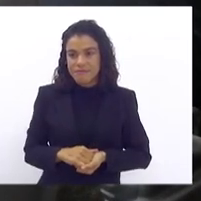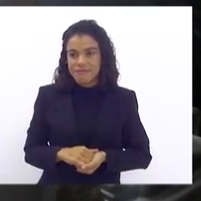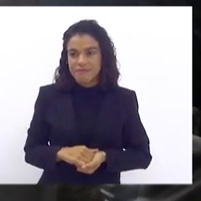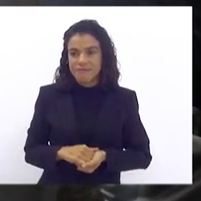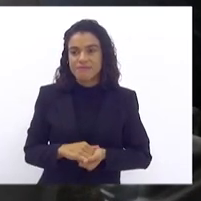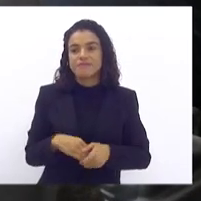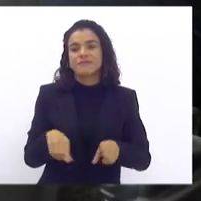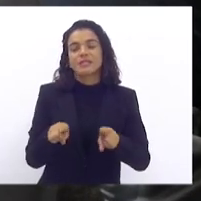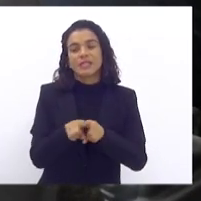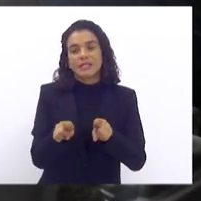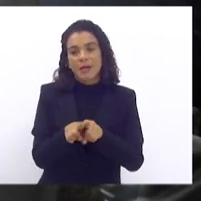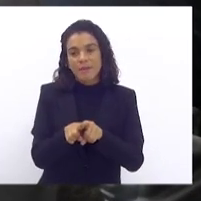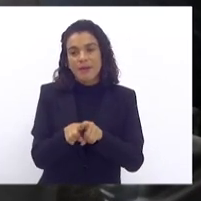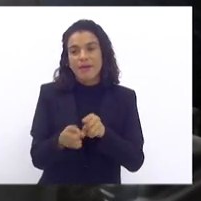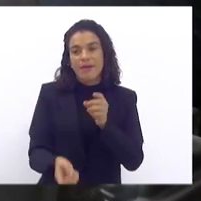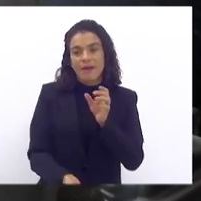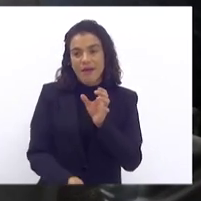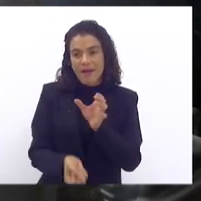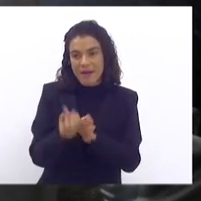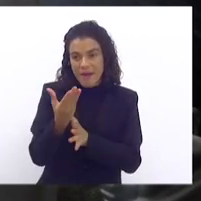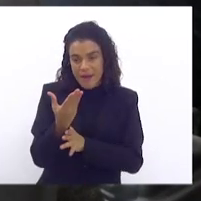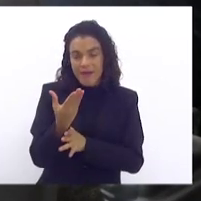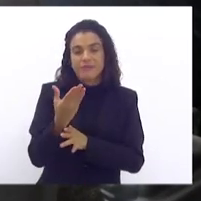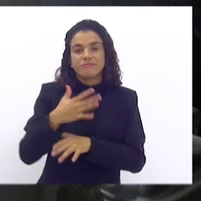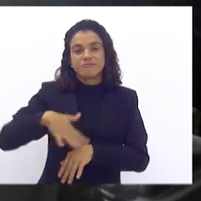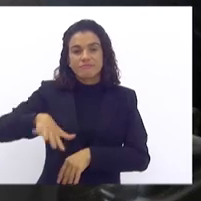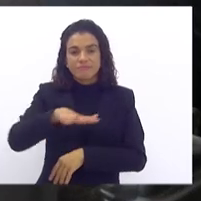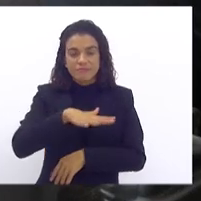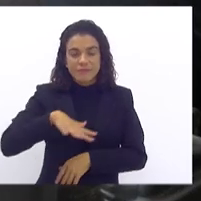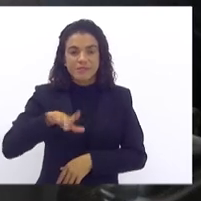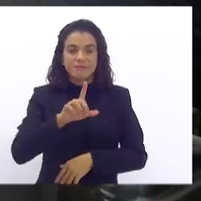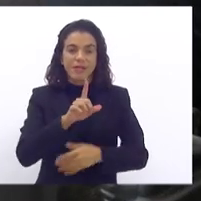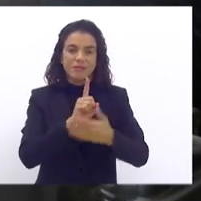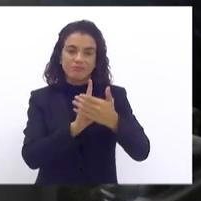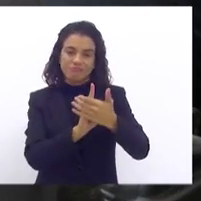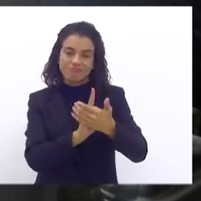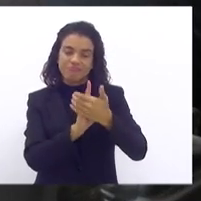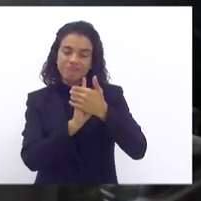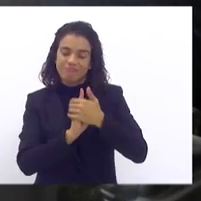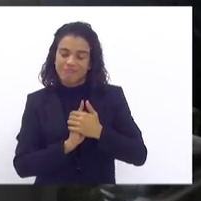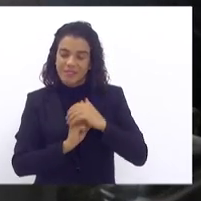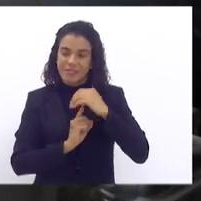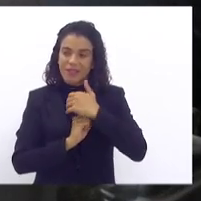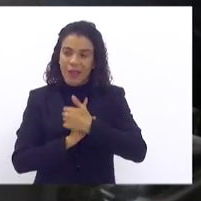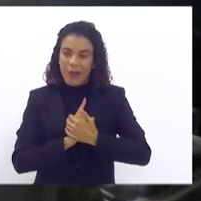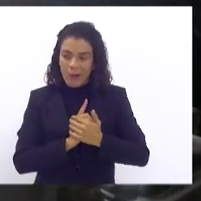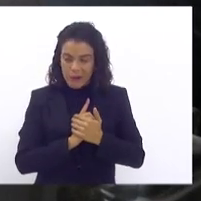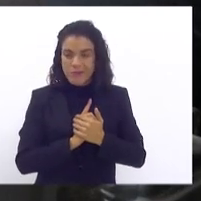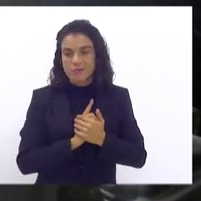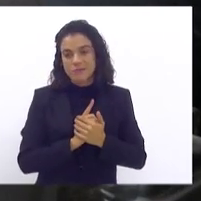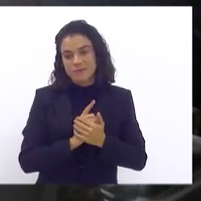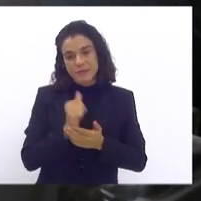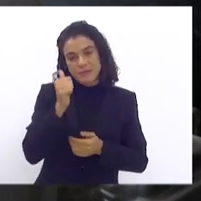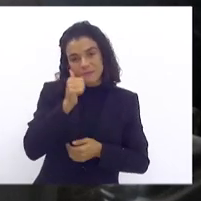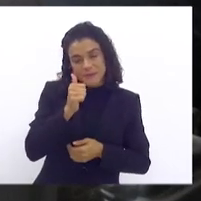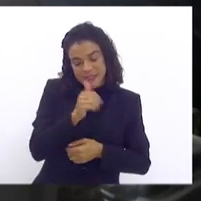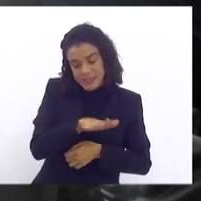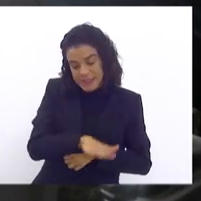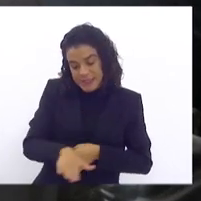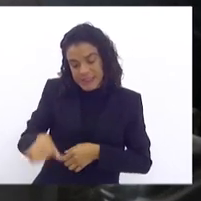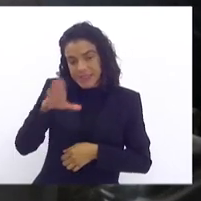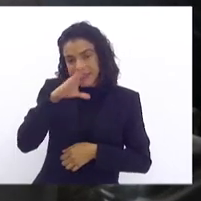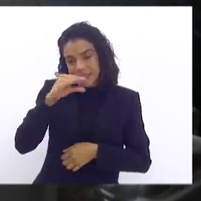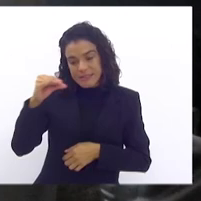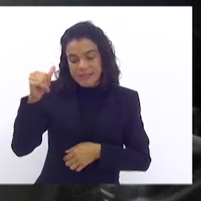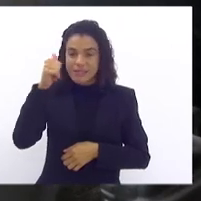E a criação, como eu já disse, desses espaços de acolhimento para todas essas meninas e mulheres,